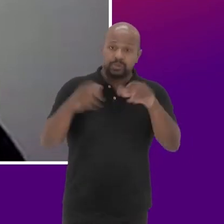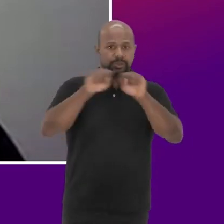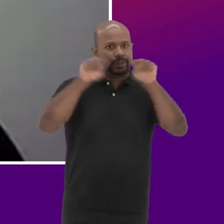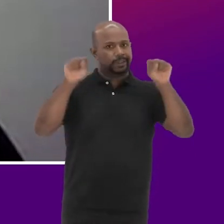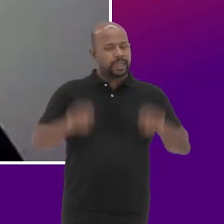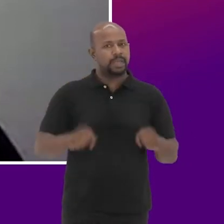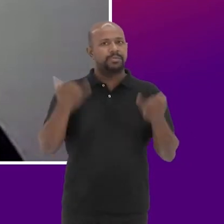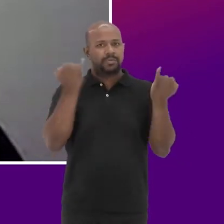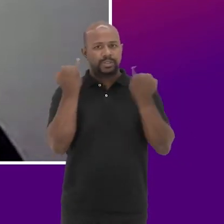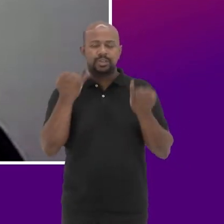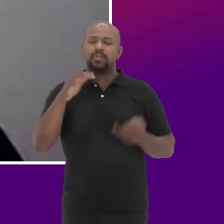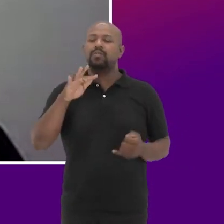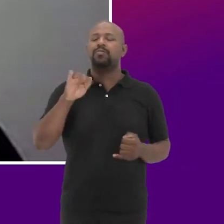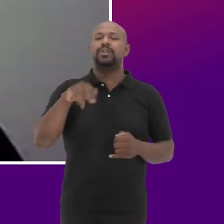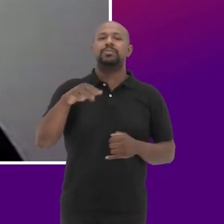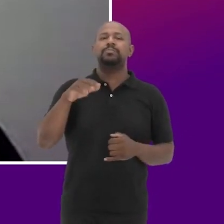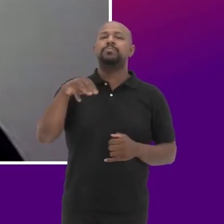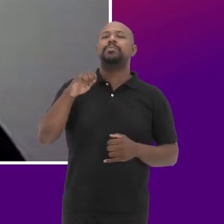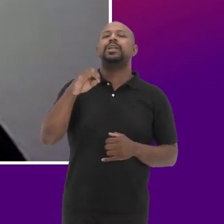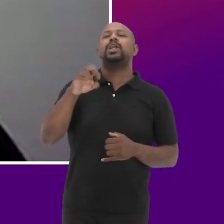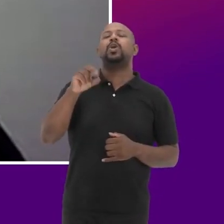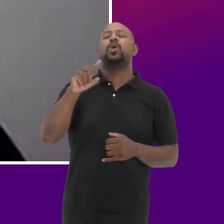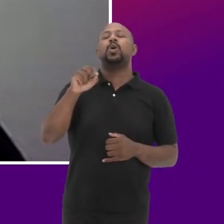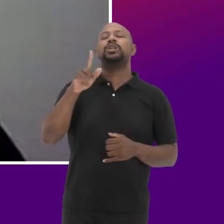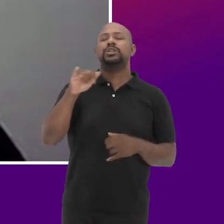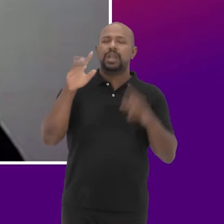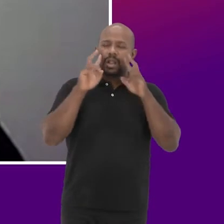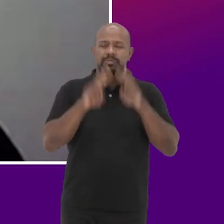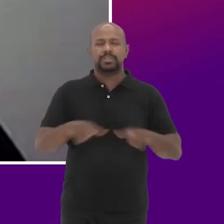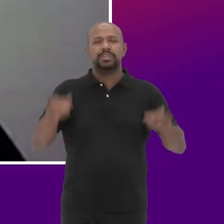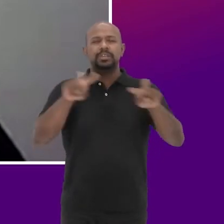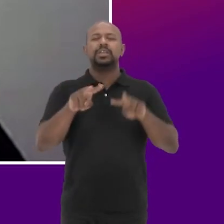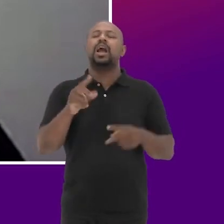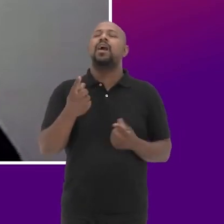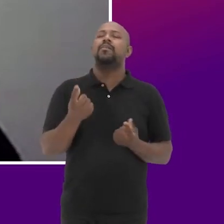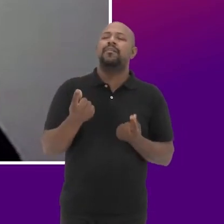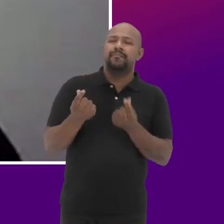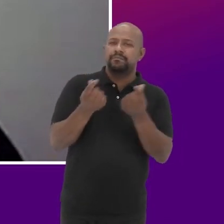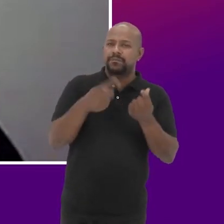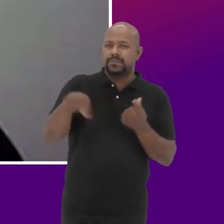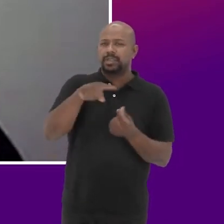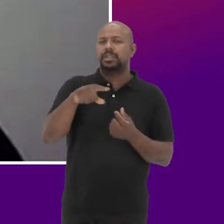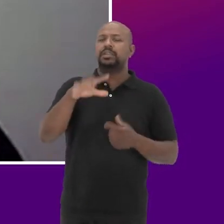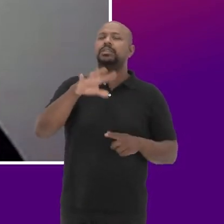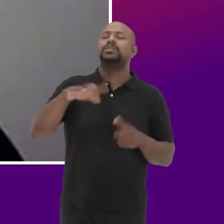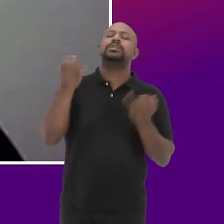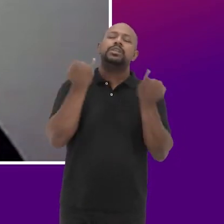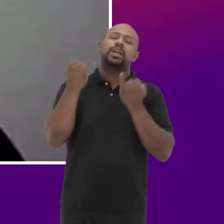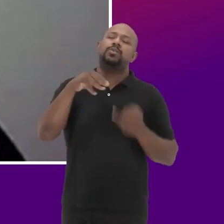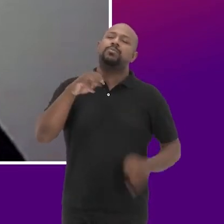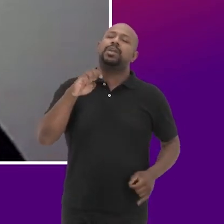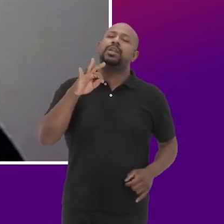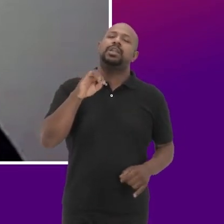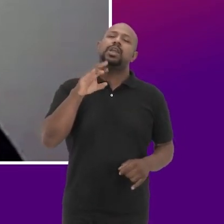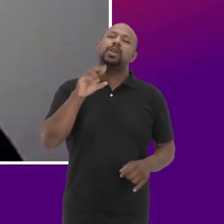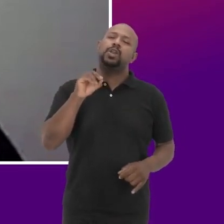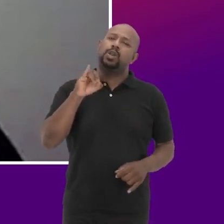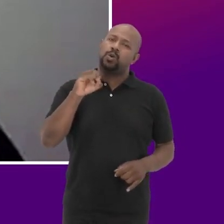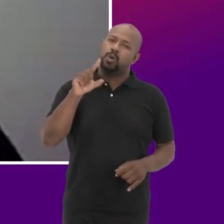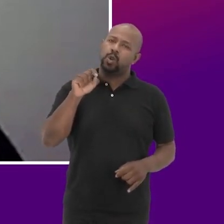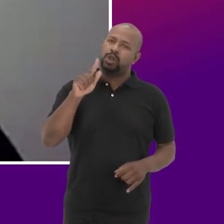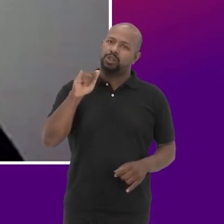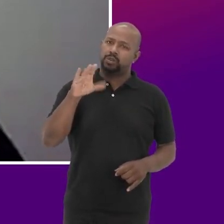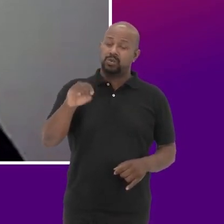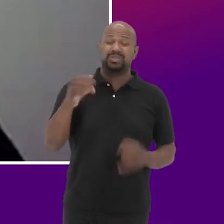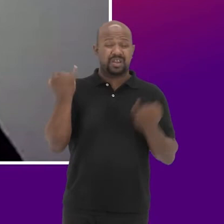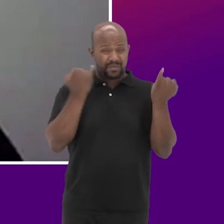de Informações Meteorológicas, o SINMET, dentro de uma visão da financiarização do dado meteorológico, que nada mais é que